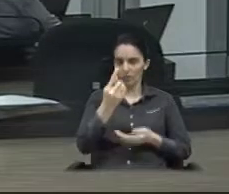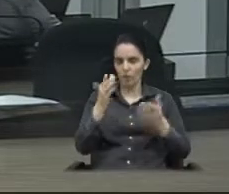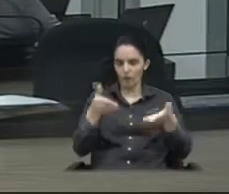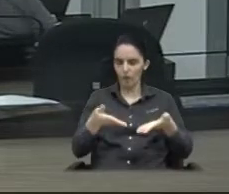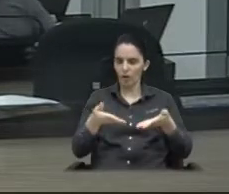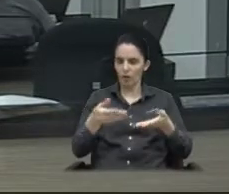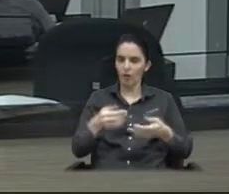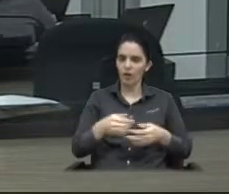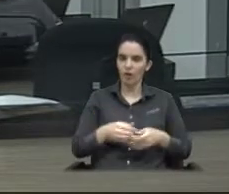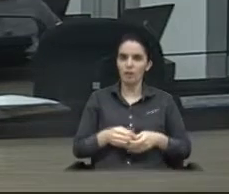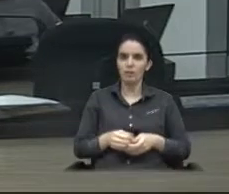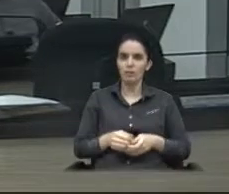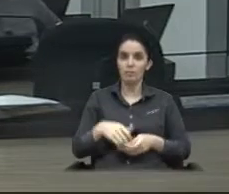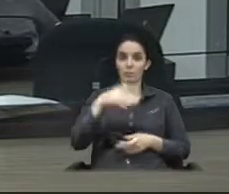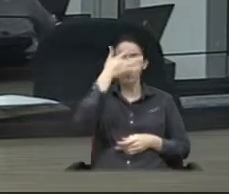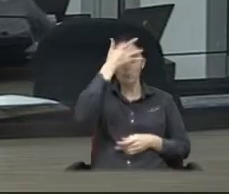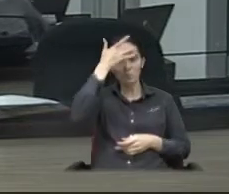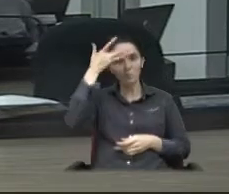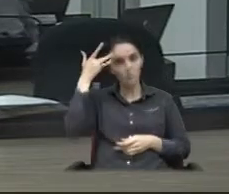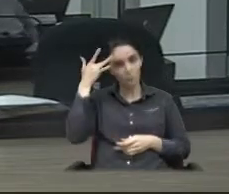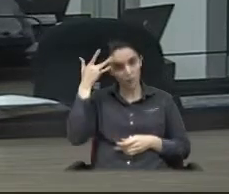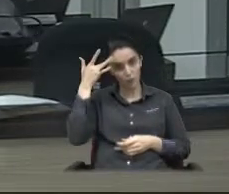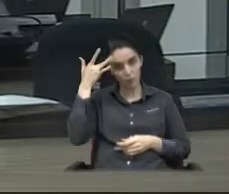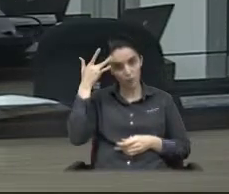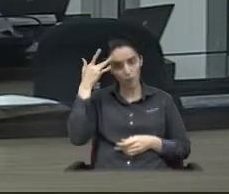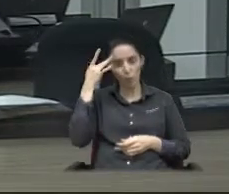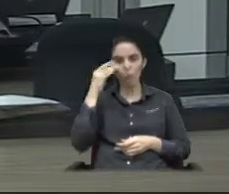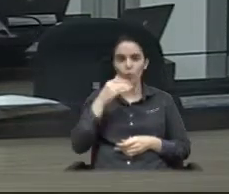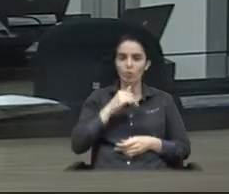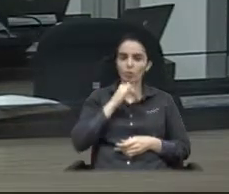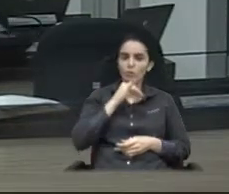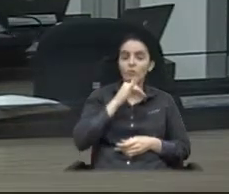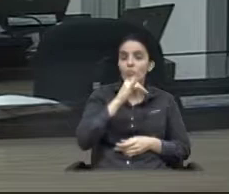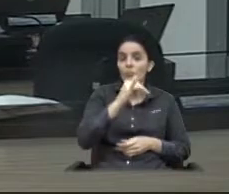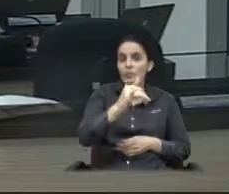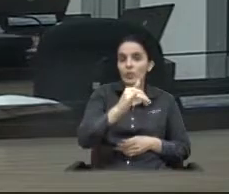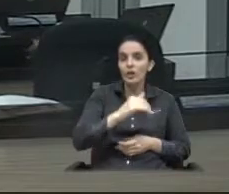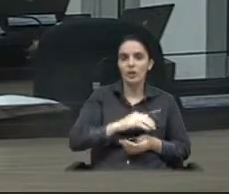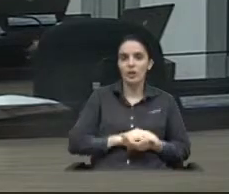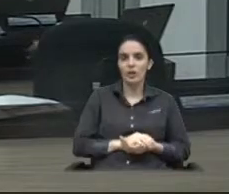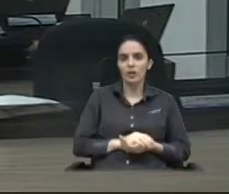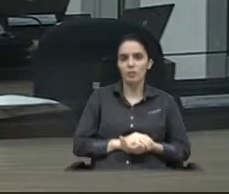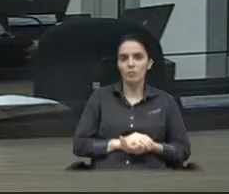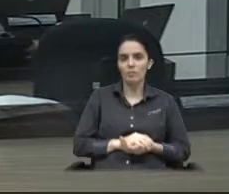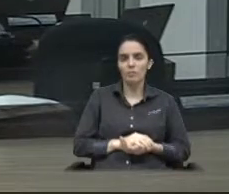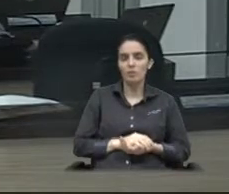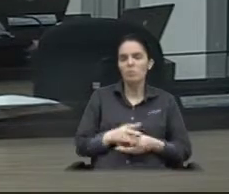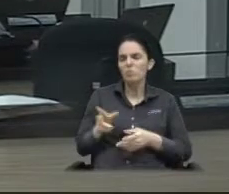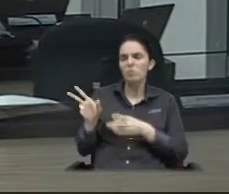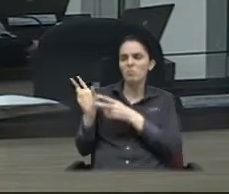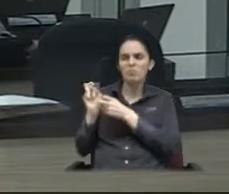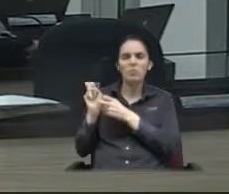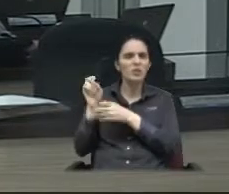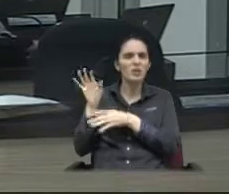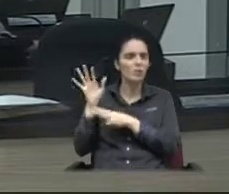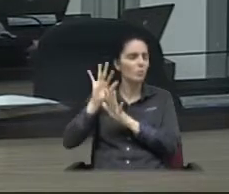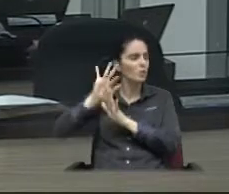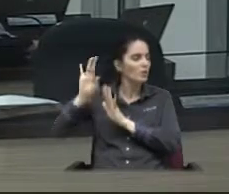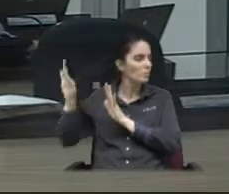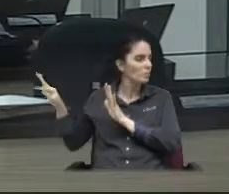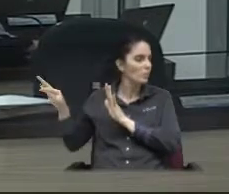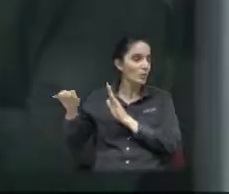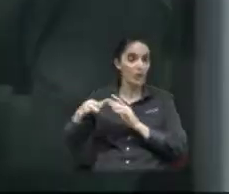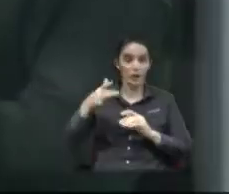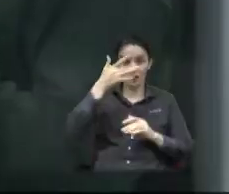momento. Há pessoas que nos falam e nem as escutamos. Há pessoas que nos ferem